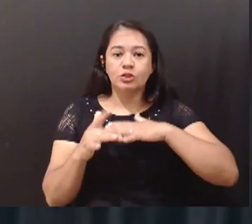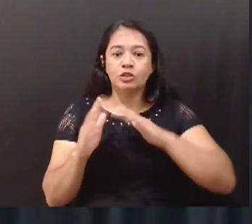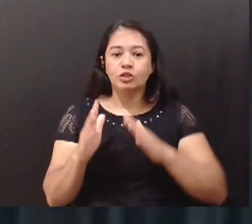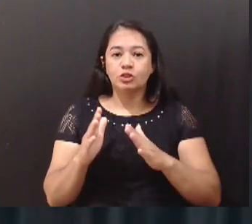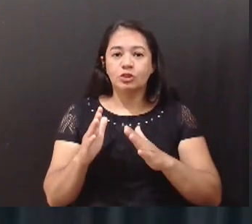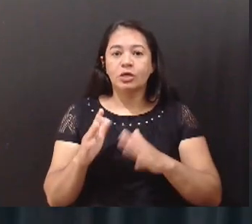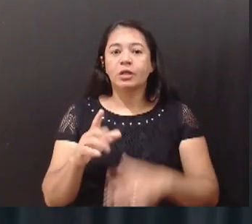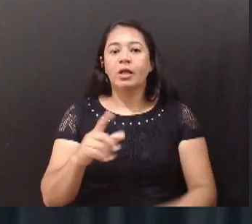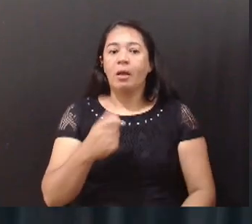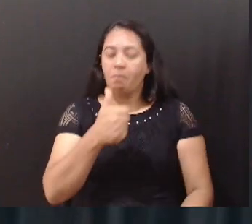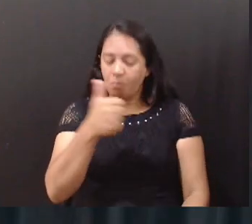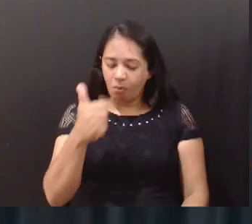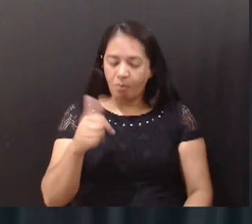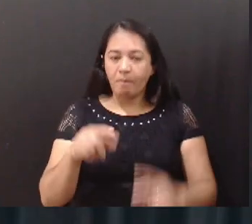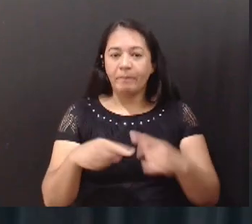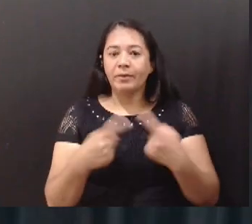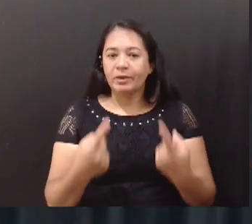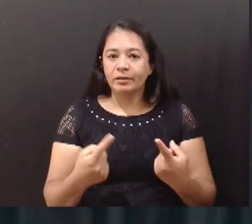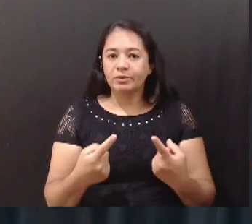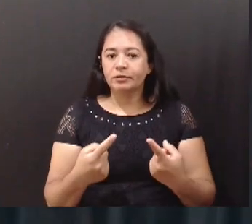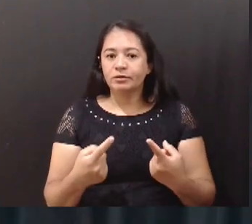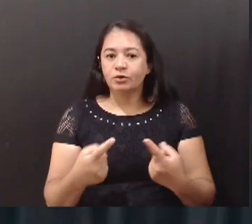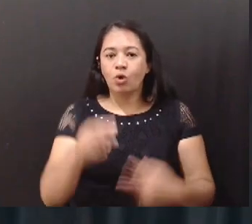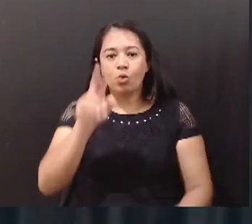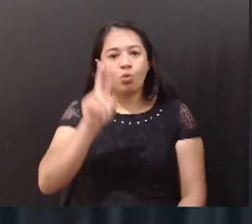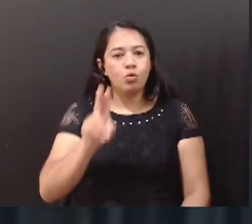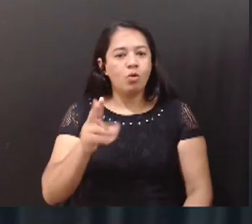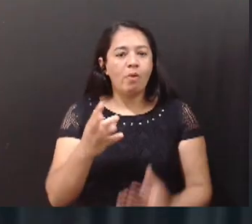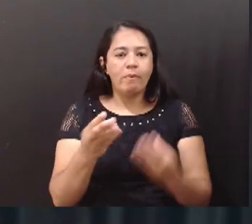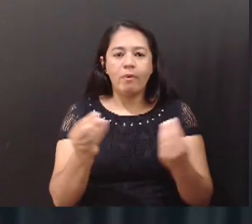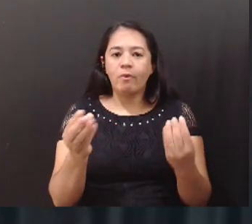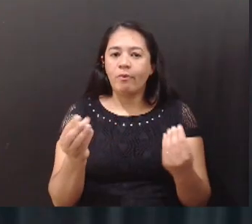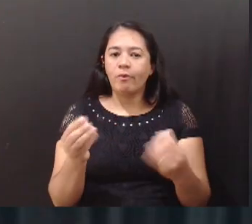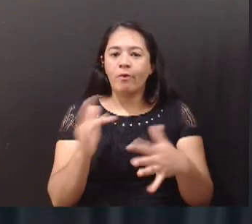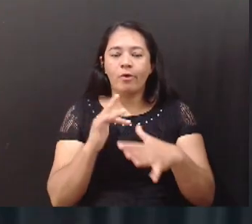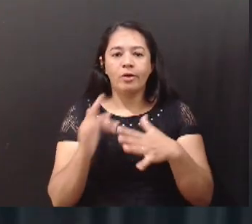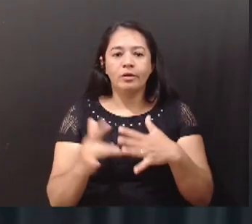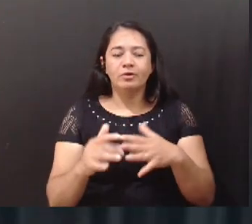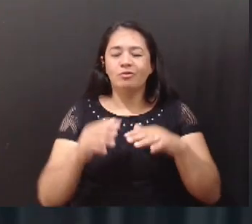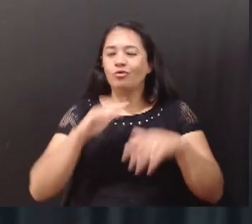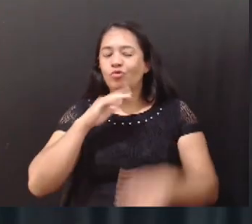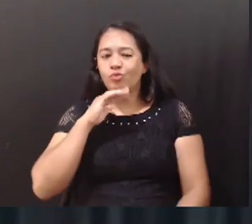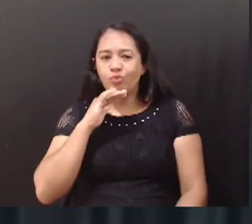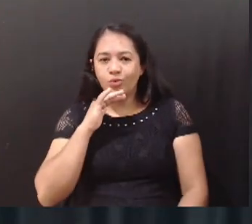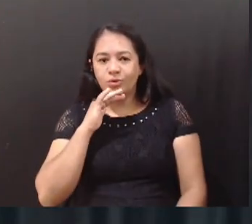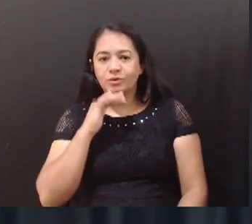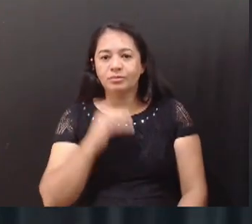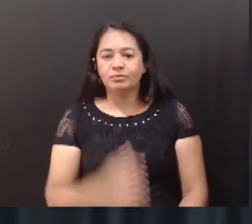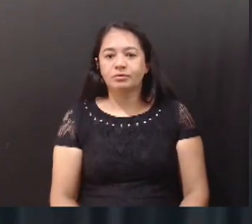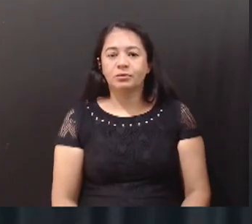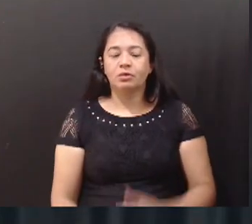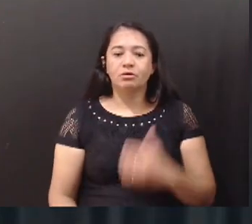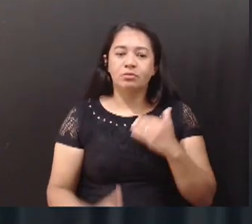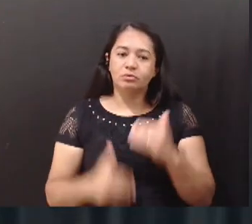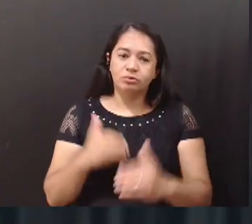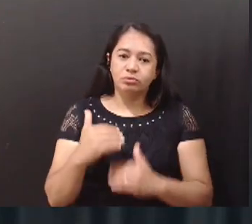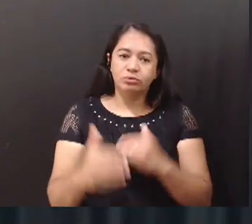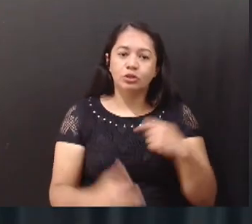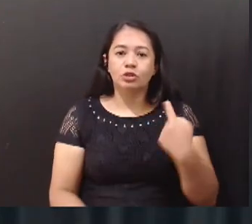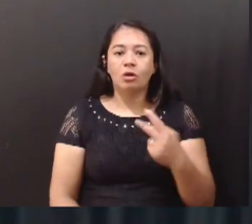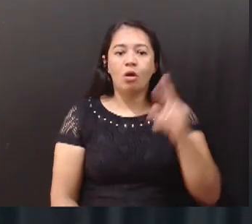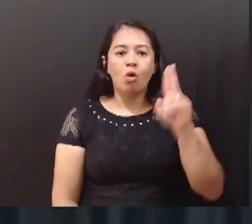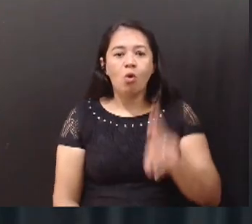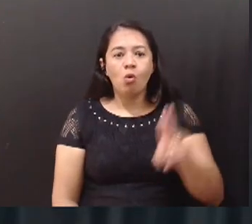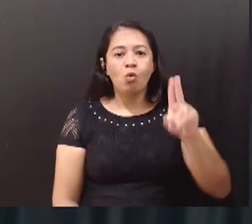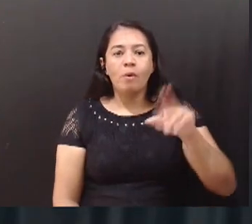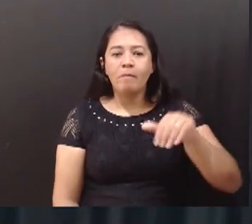benefícios, mas o uso excessivo traz muitos malefícios. E cada vez que a gente usa mais as redes sociais, que